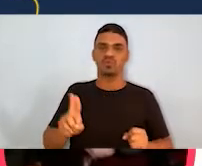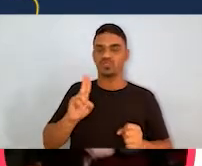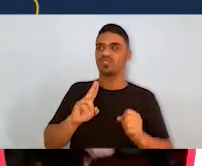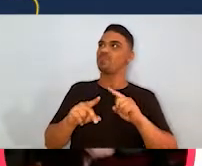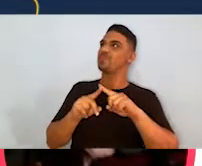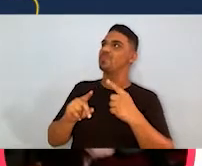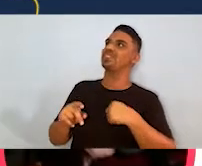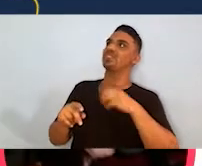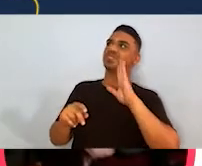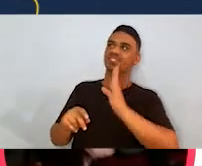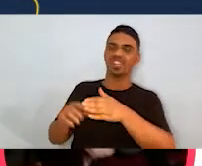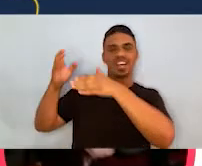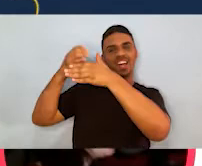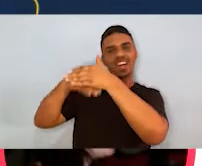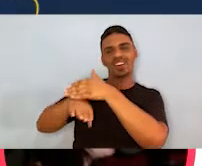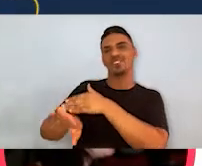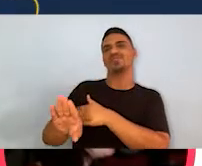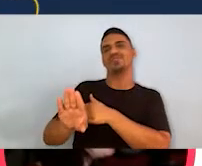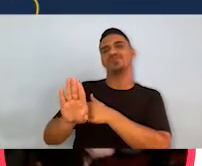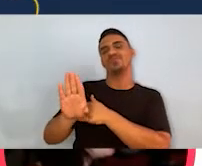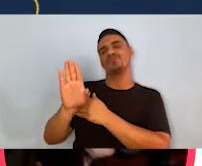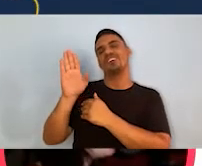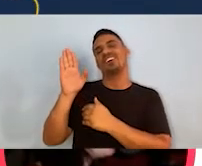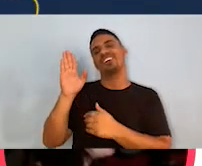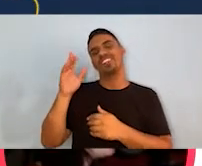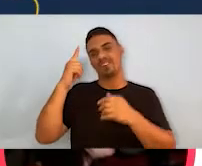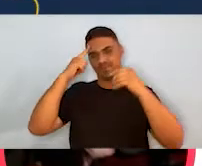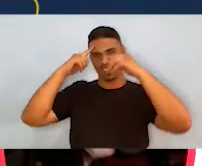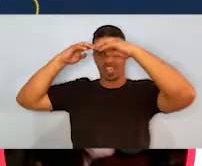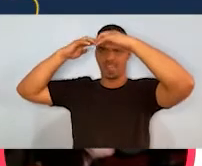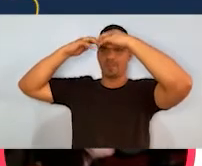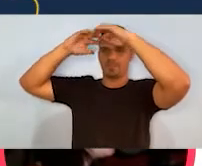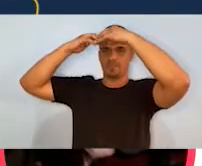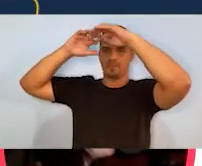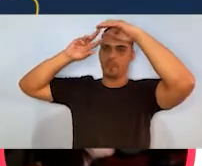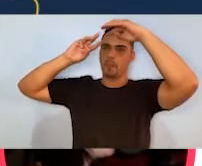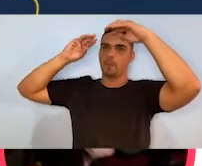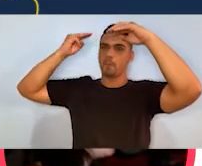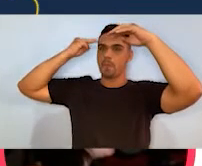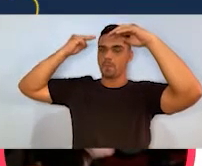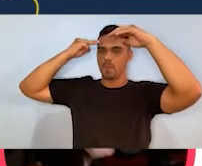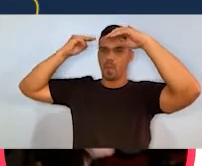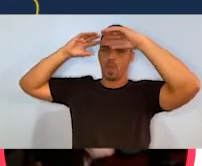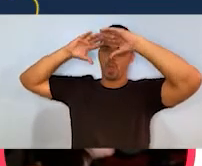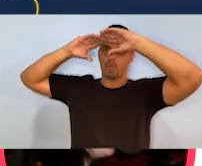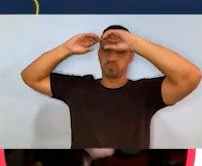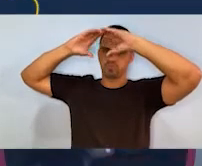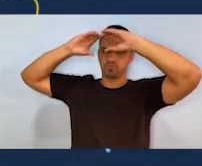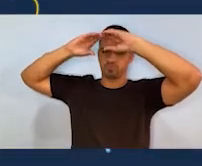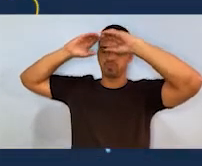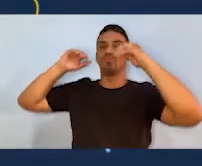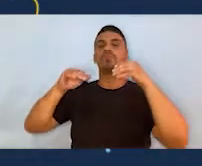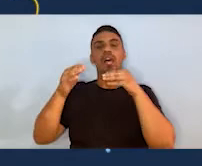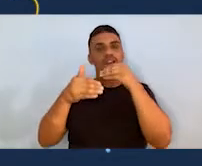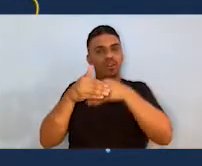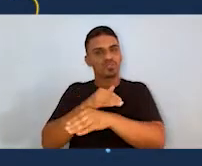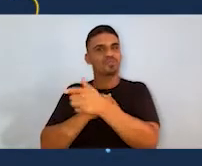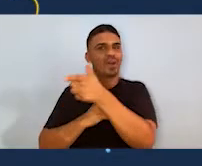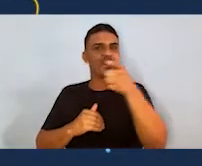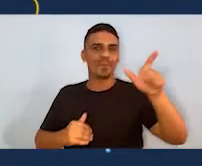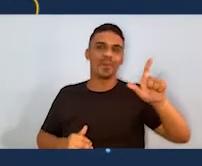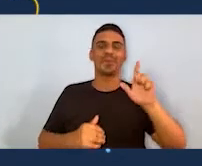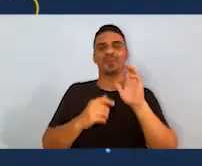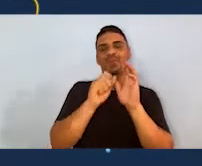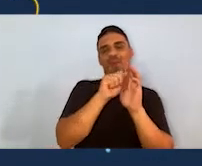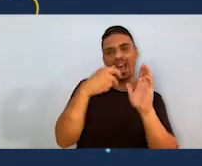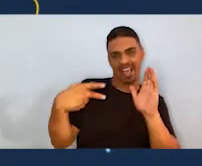eu estou acostumada, já vamos dizer, minha memória muscular está acostumada com outra coisa. Opa,